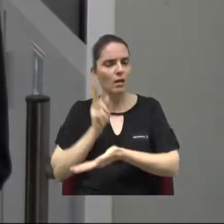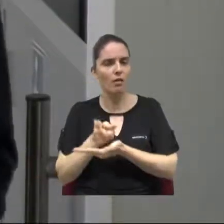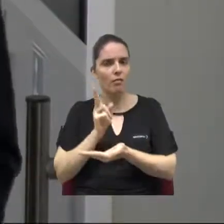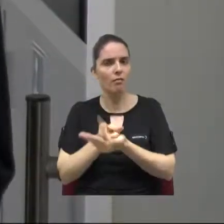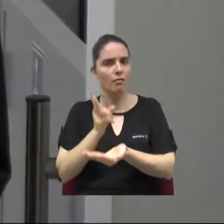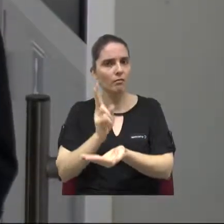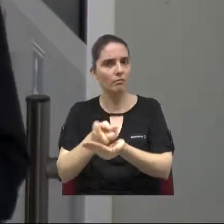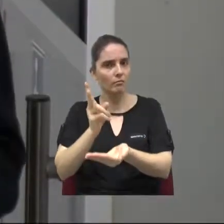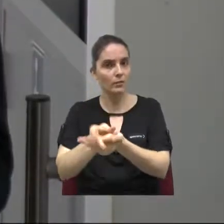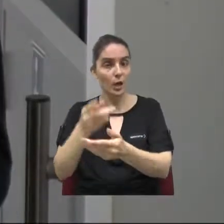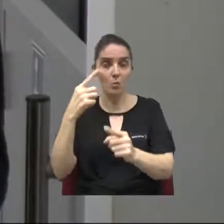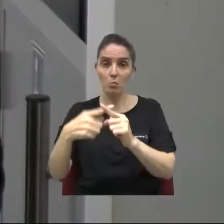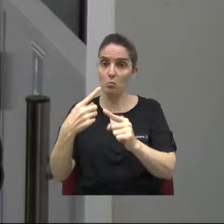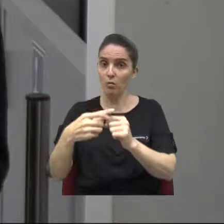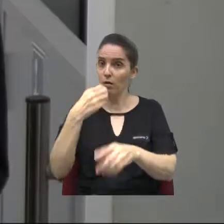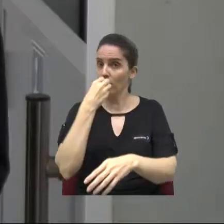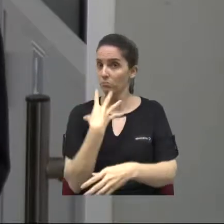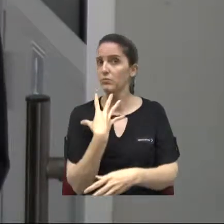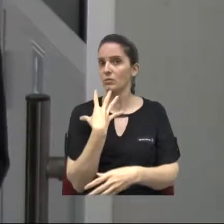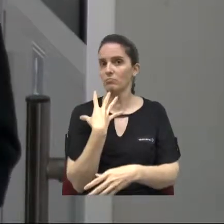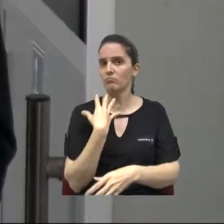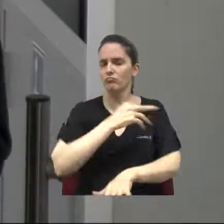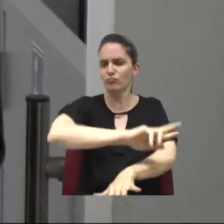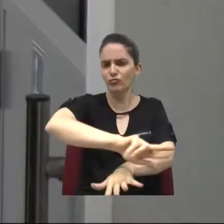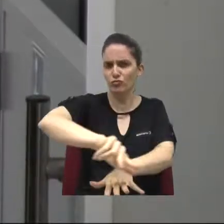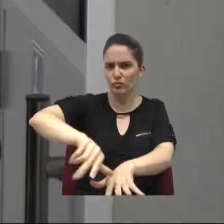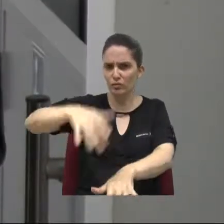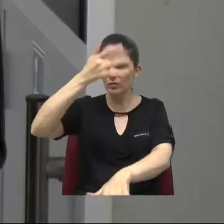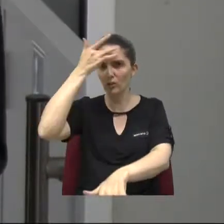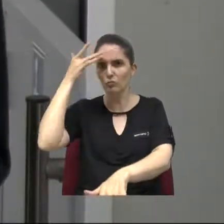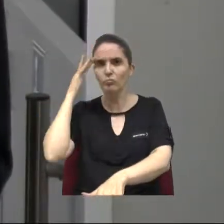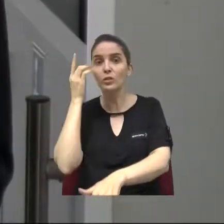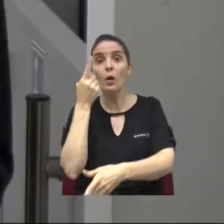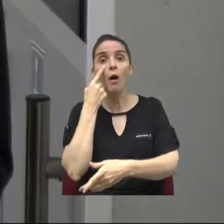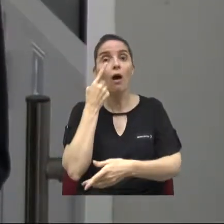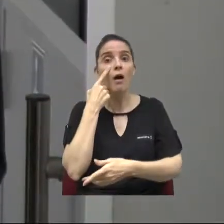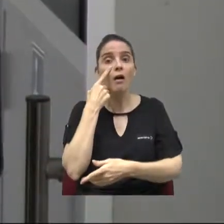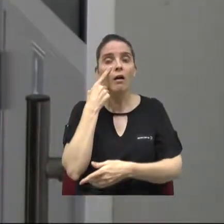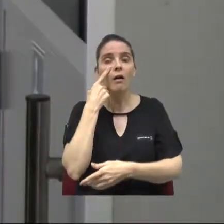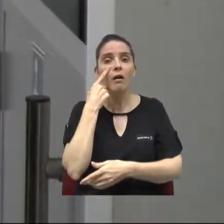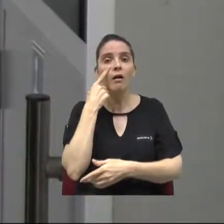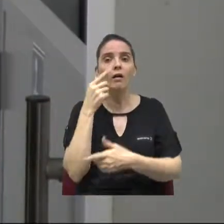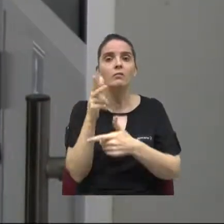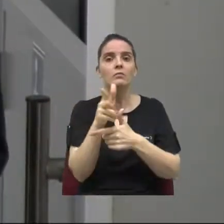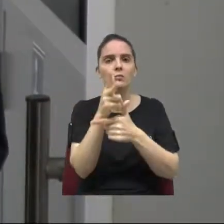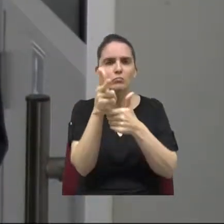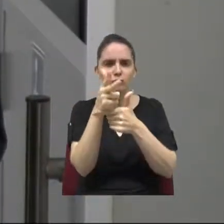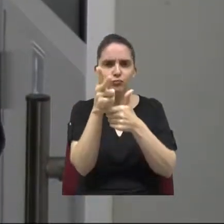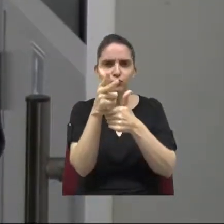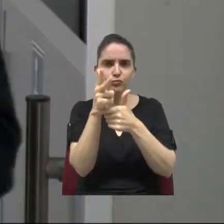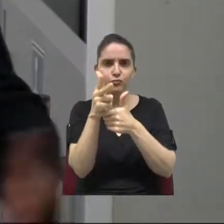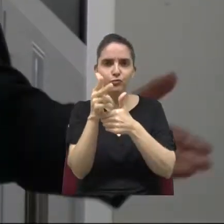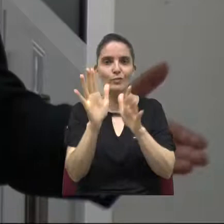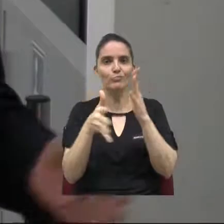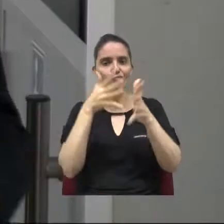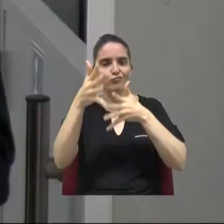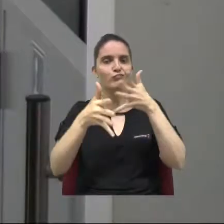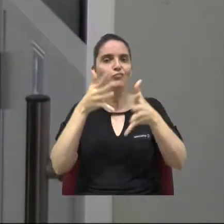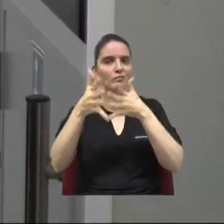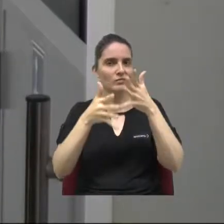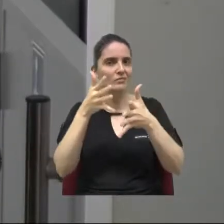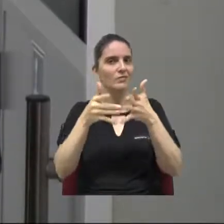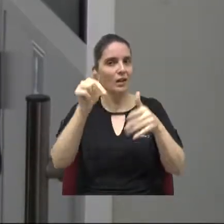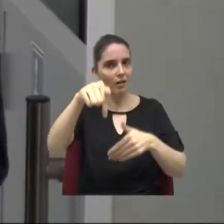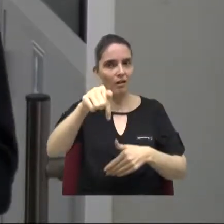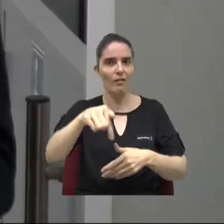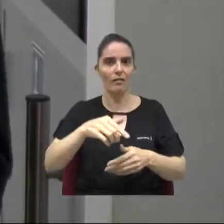isso tem trazido resultado. Conheço dezenas de pessoas que acompanham a sessão da Câmara por Libras, né? E recentemente esteve aqui,